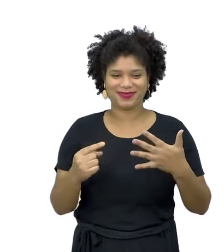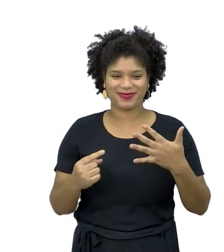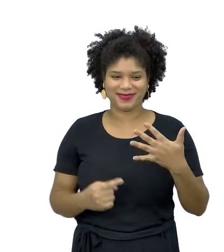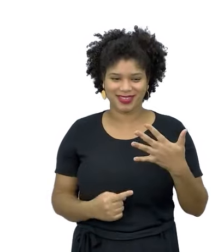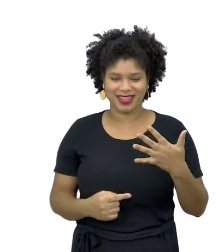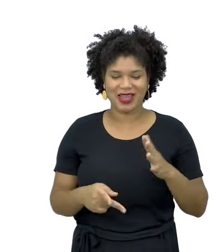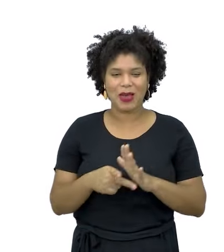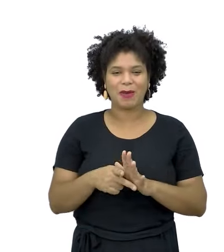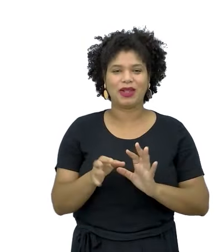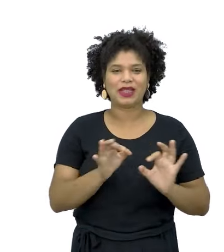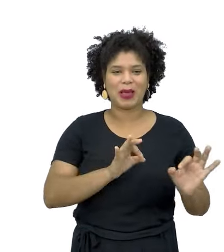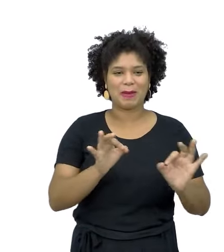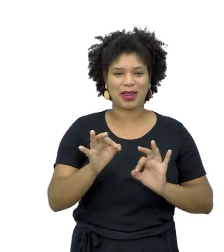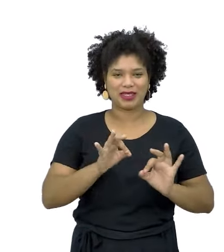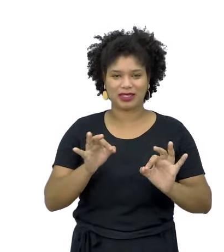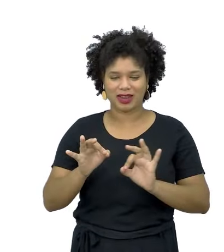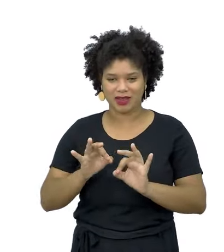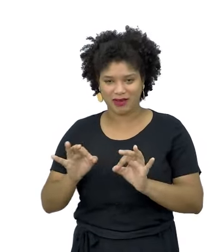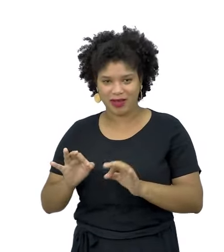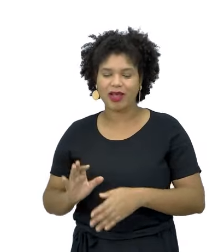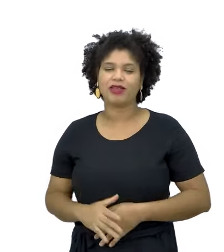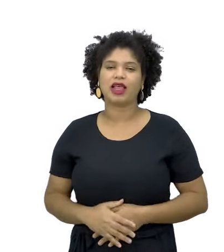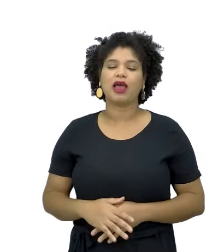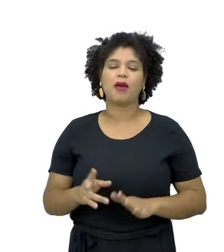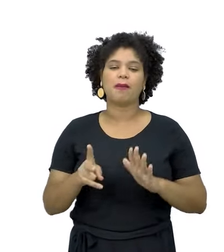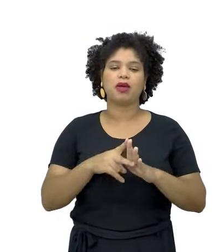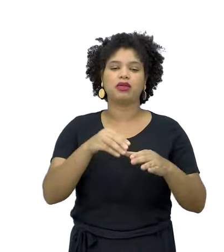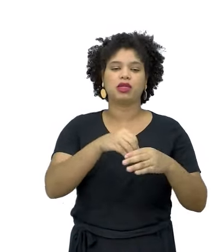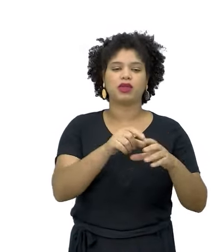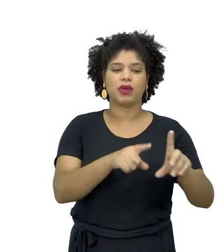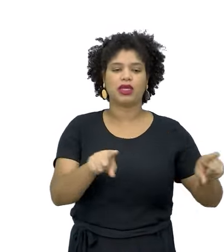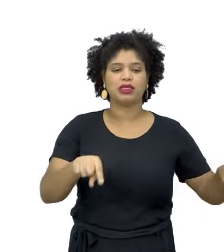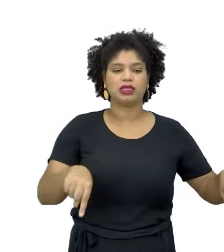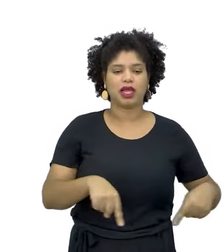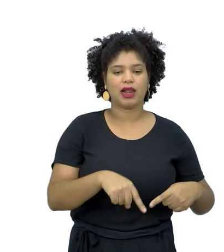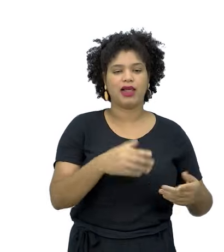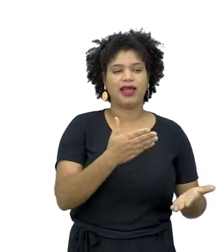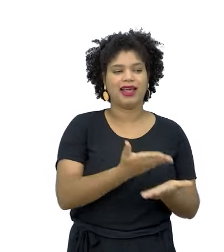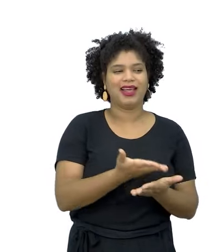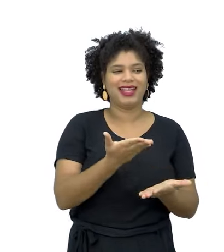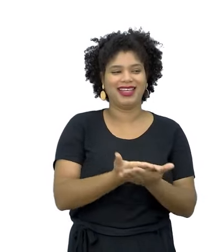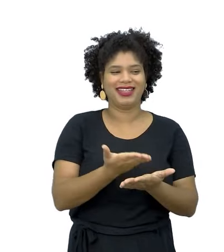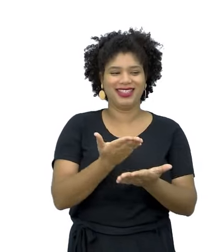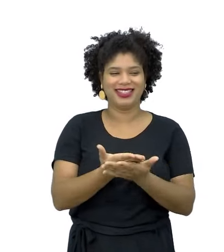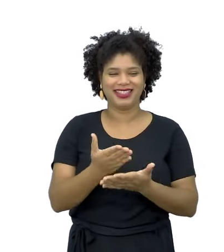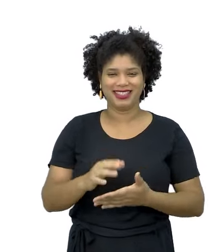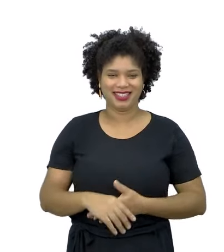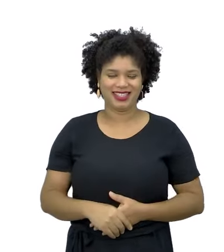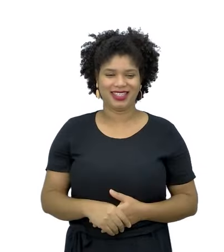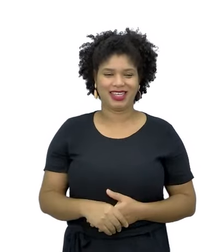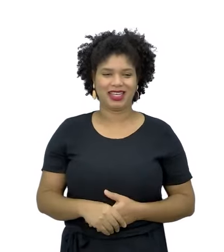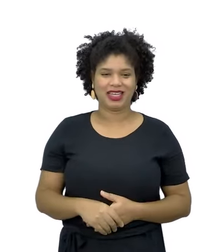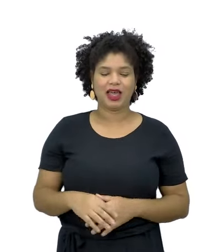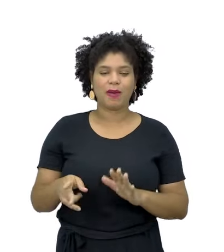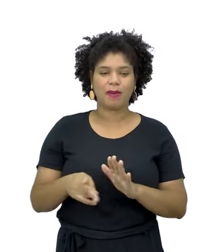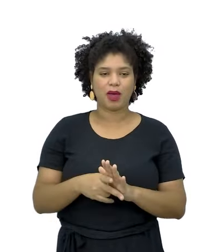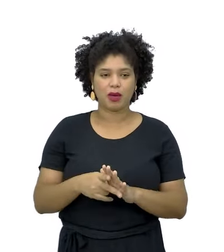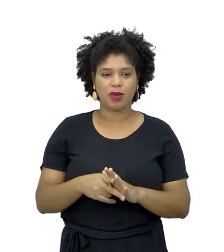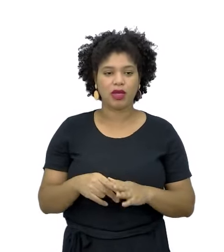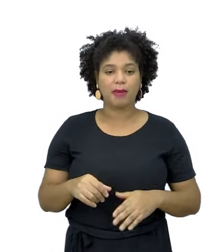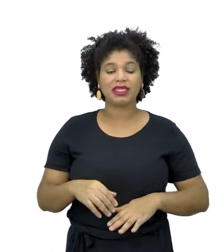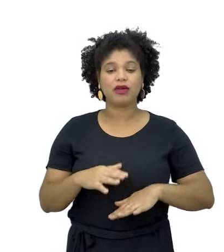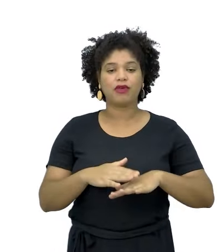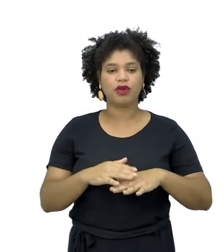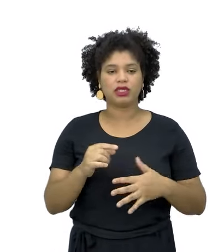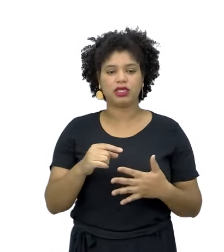o planejamento de atividades e ações da sala de aula. O letramento matemático nos faz